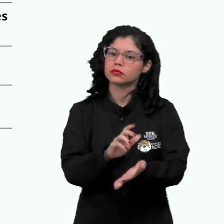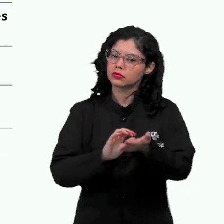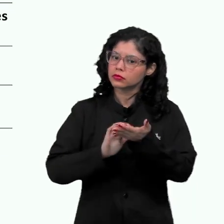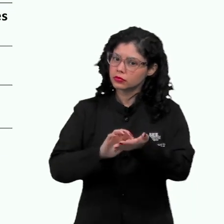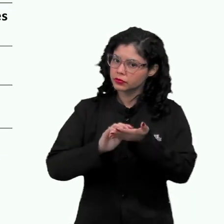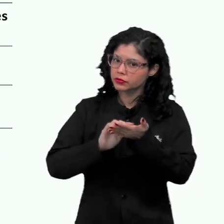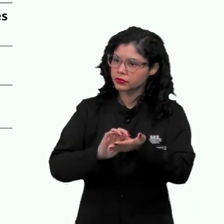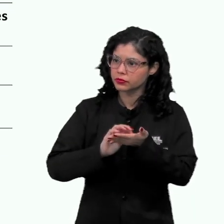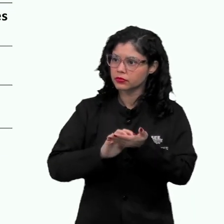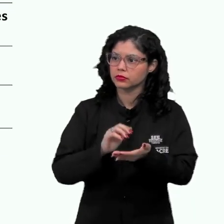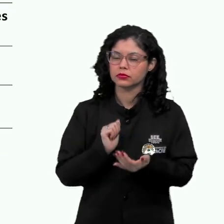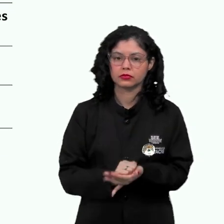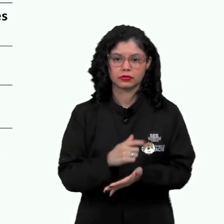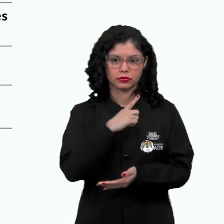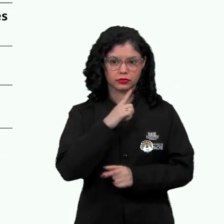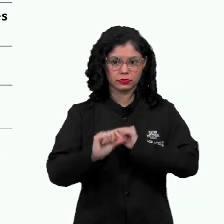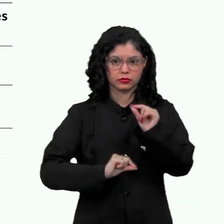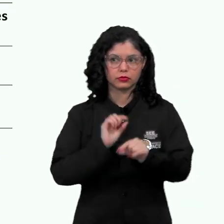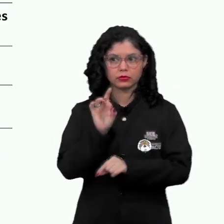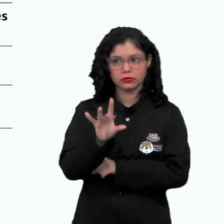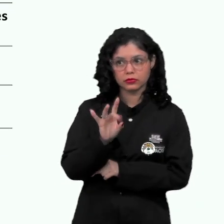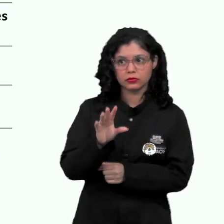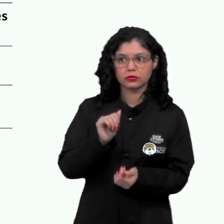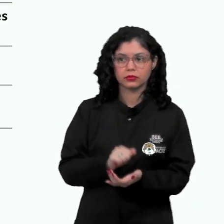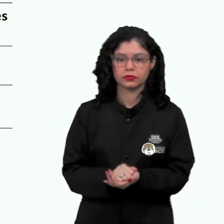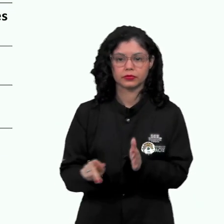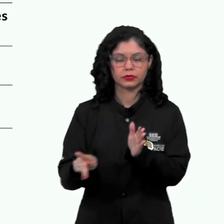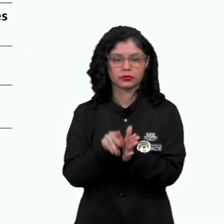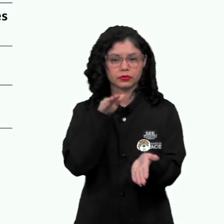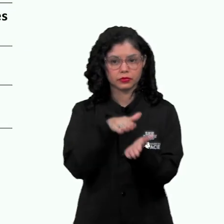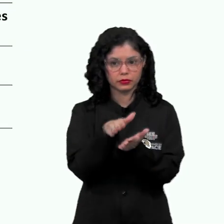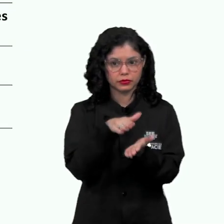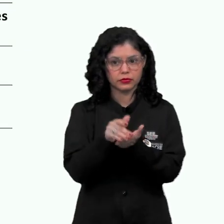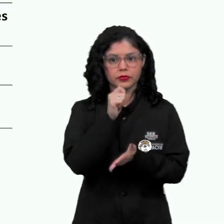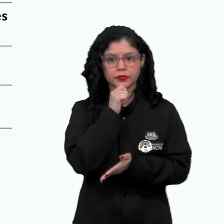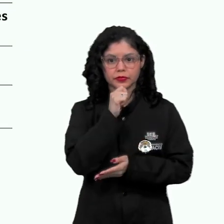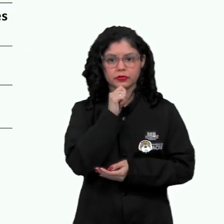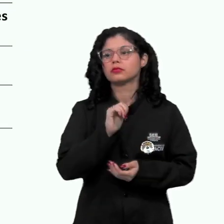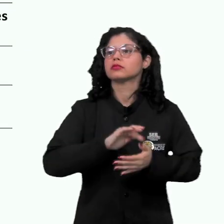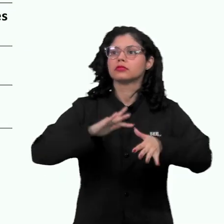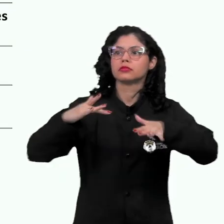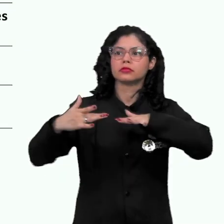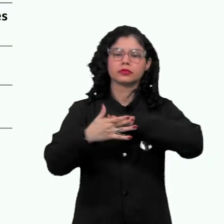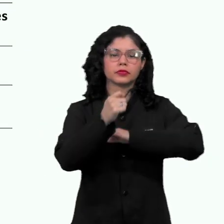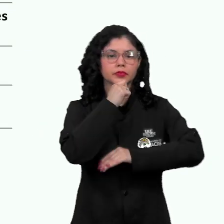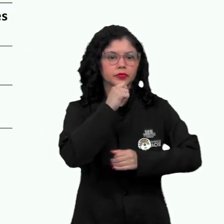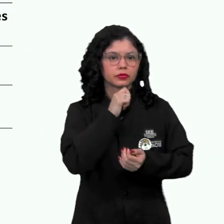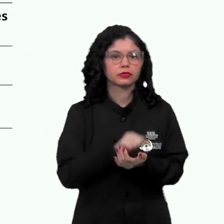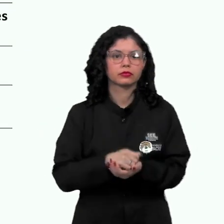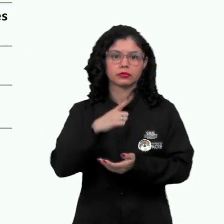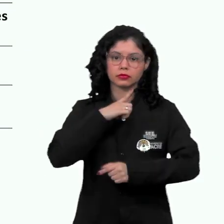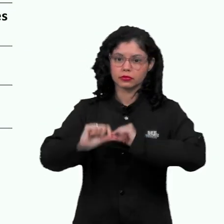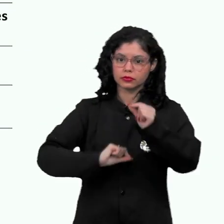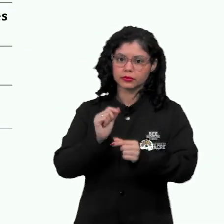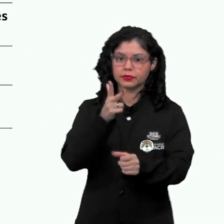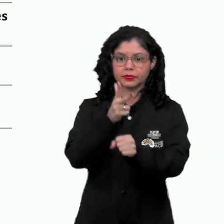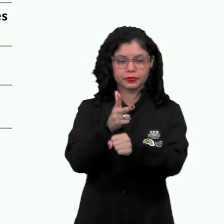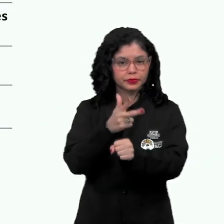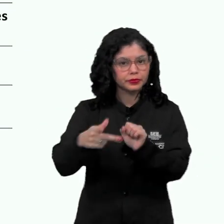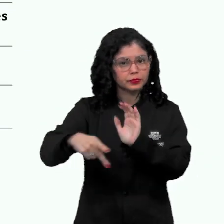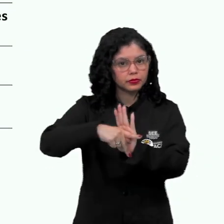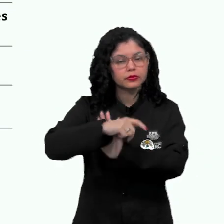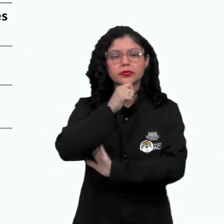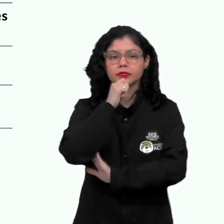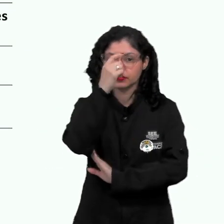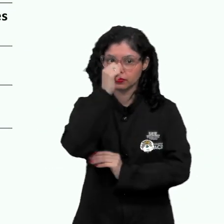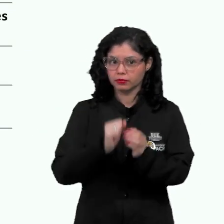digital. Então, hoje nós não temos somente o texto impresso, mas como nós temos as redes sociais, nós temos os vídeos,